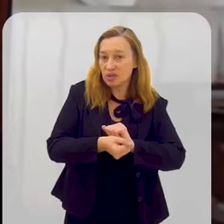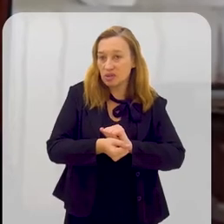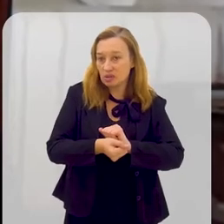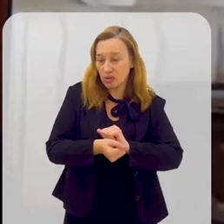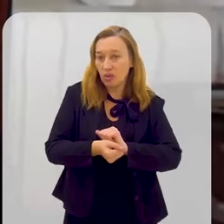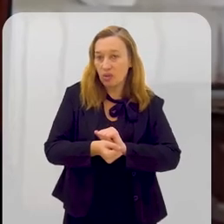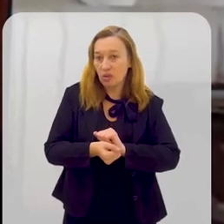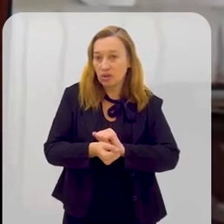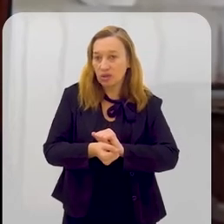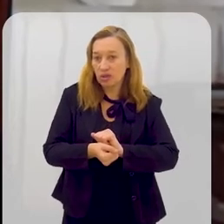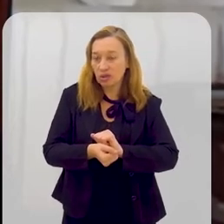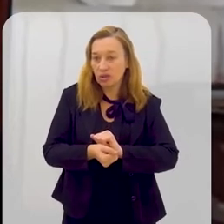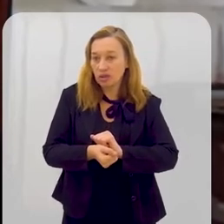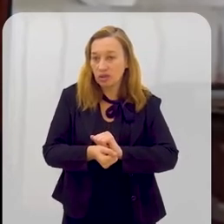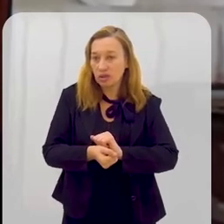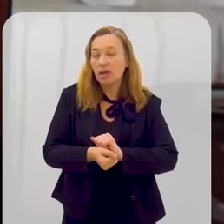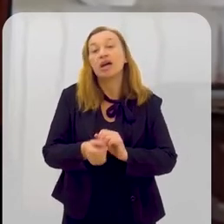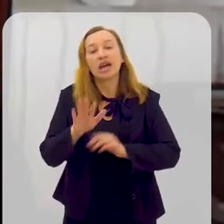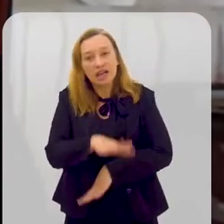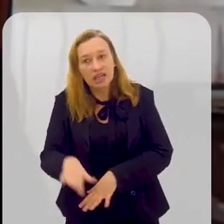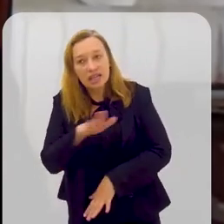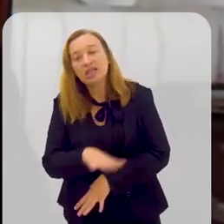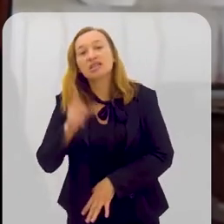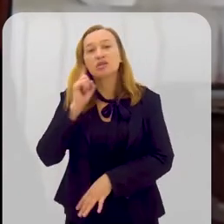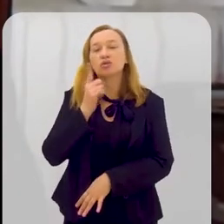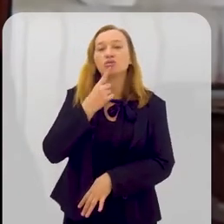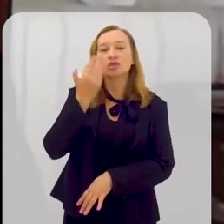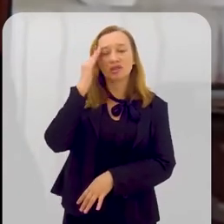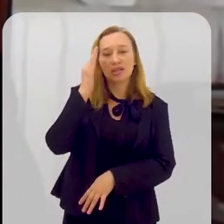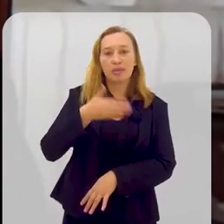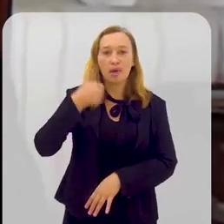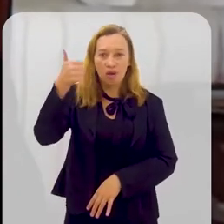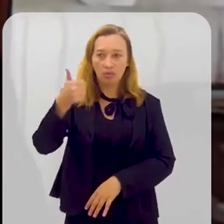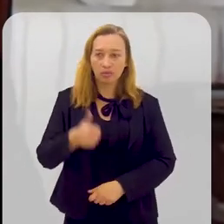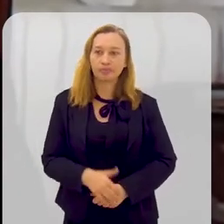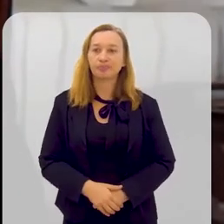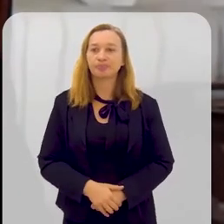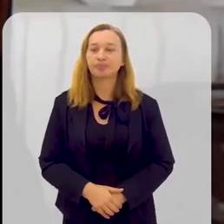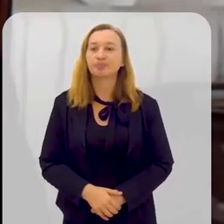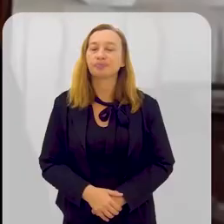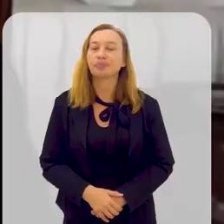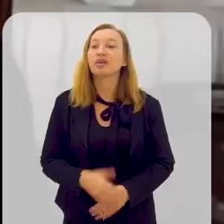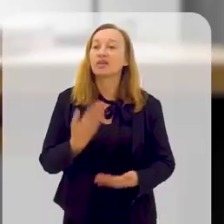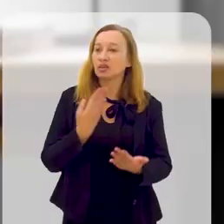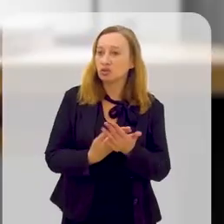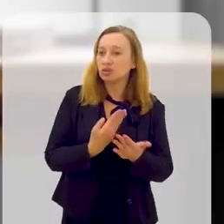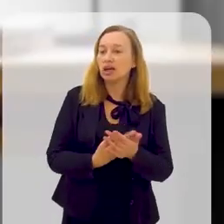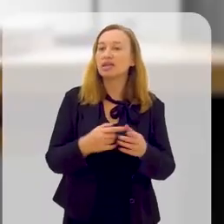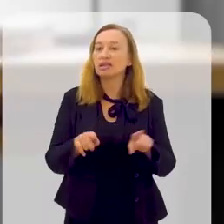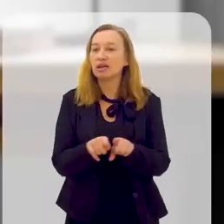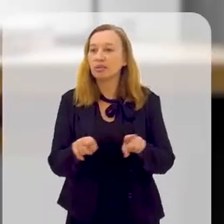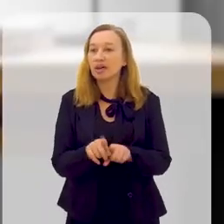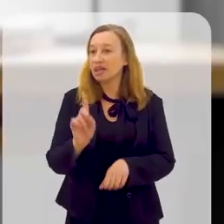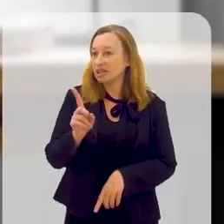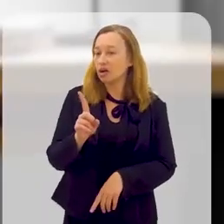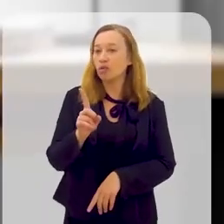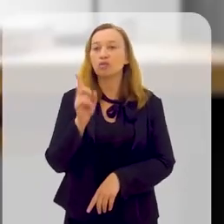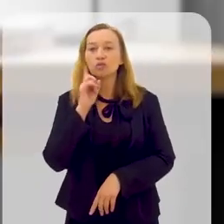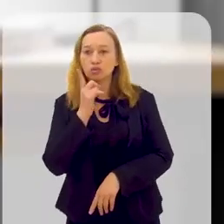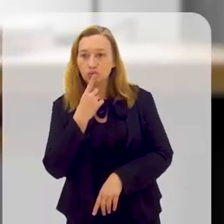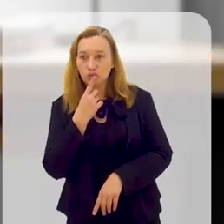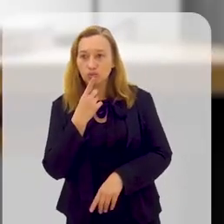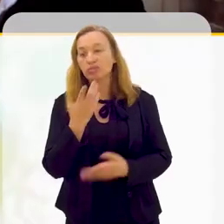seja diferentes maneiras de significar para que a criança surda possa entender cuidar também